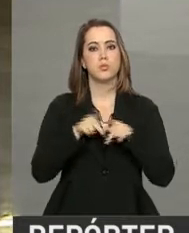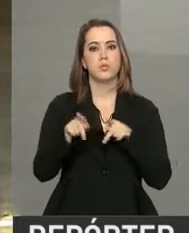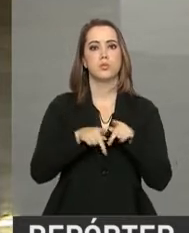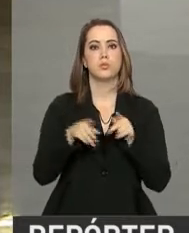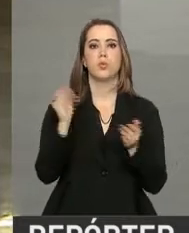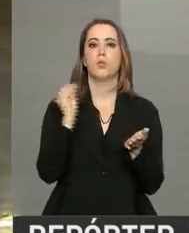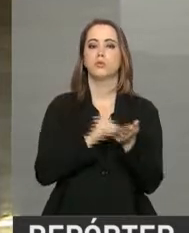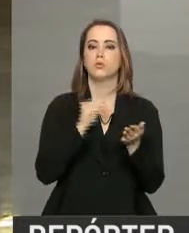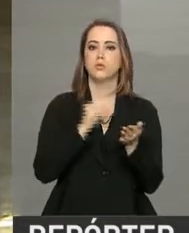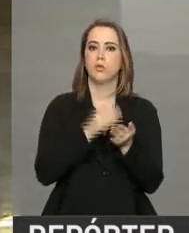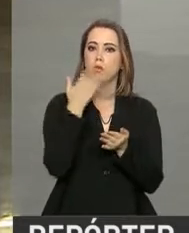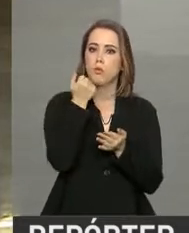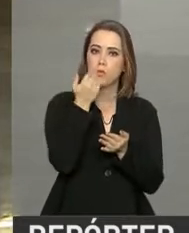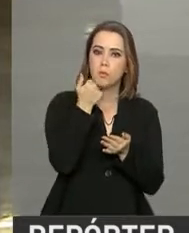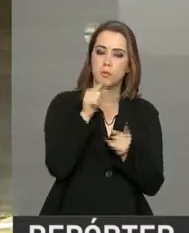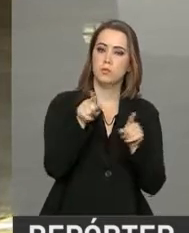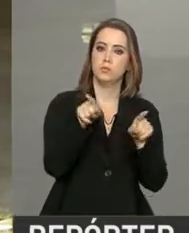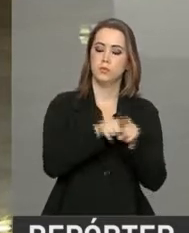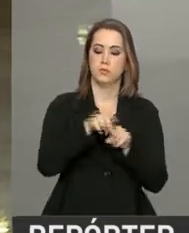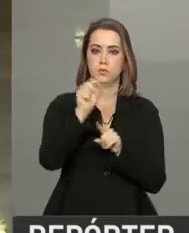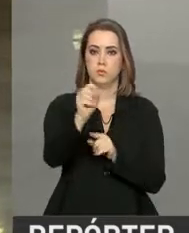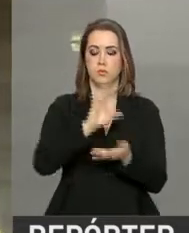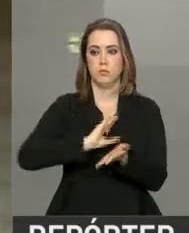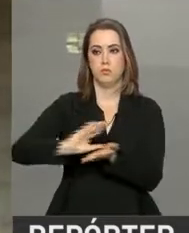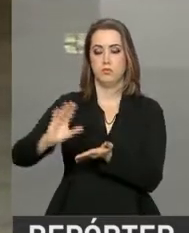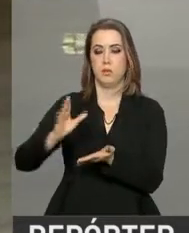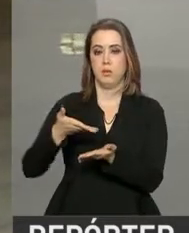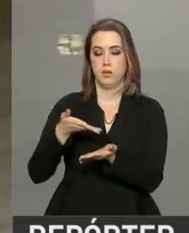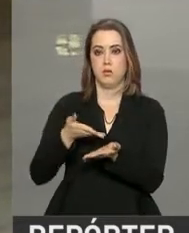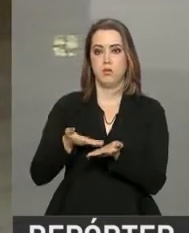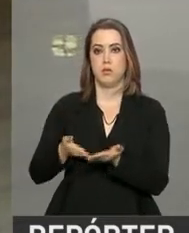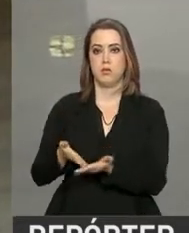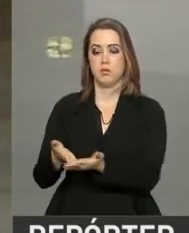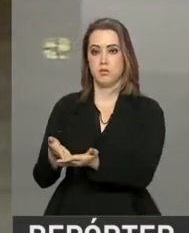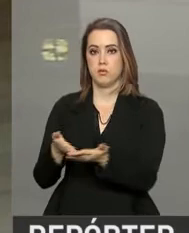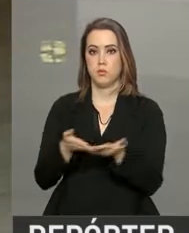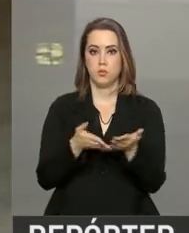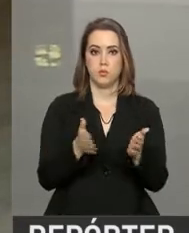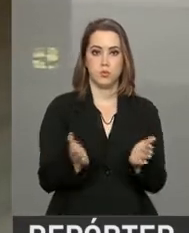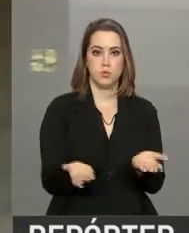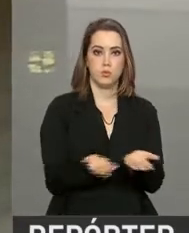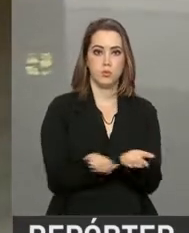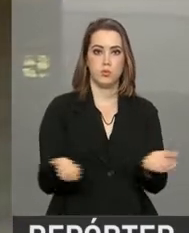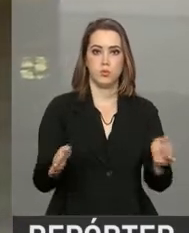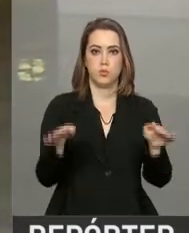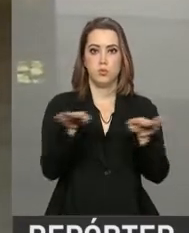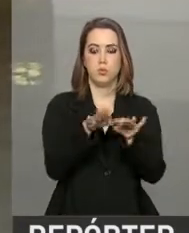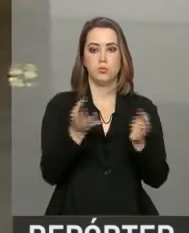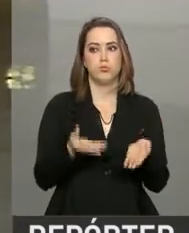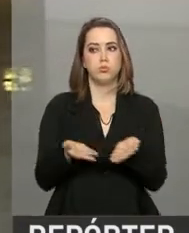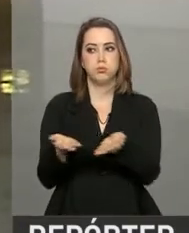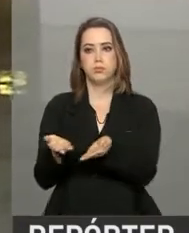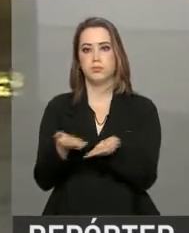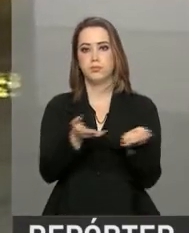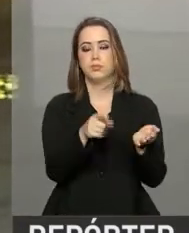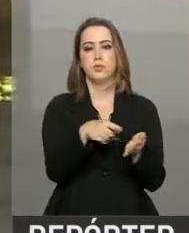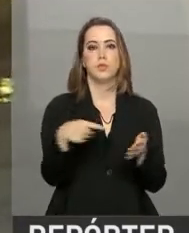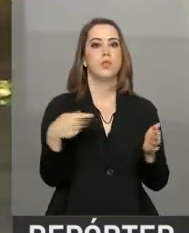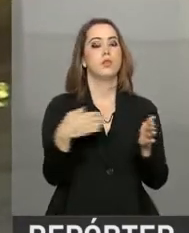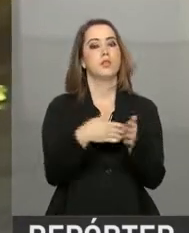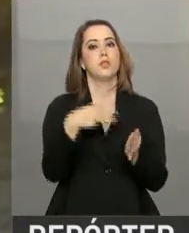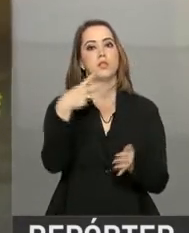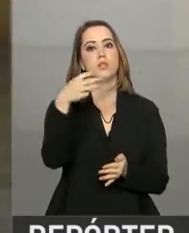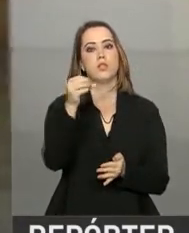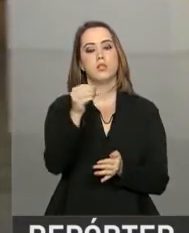e nutricional esta distribuição vai ocorrer em todas as regiões do país até o próximo dia 30 de